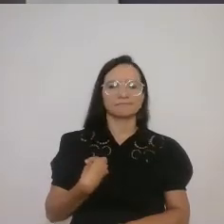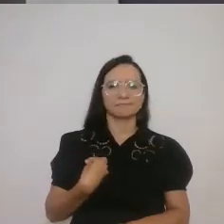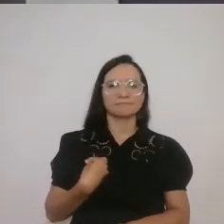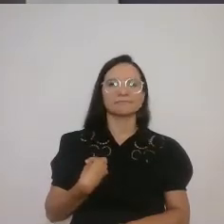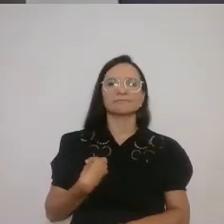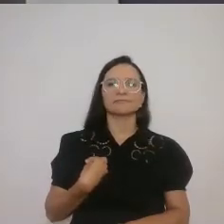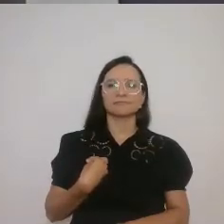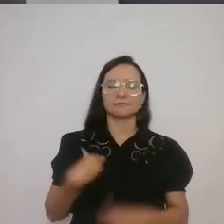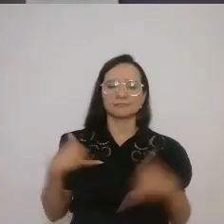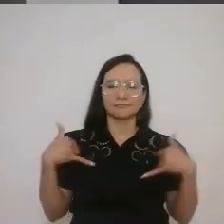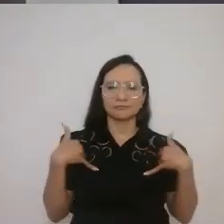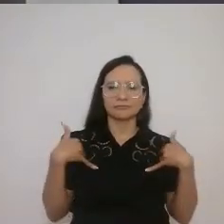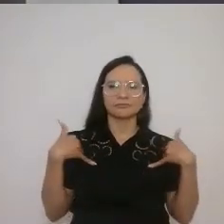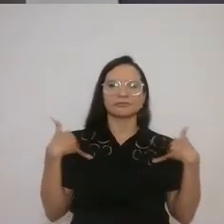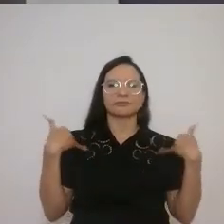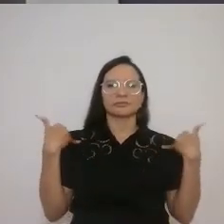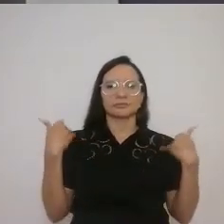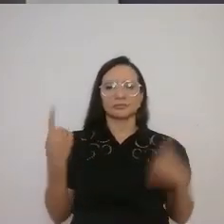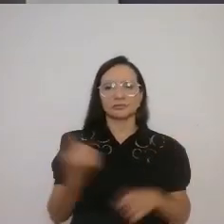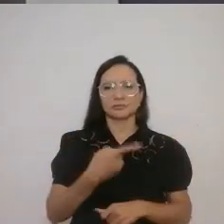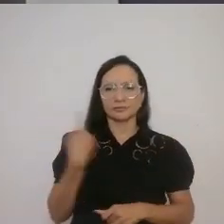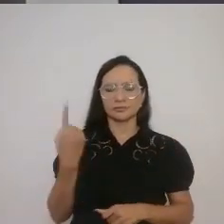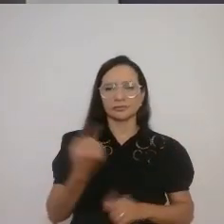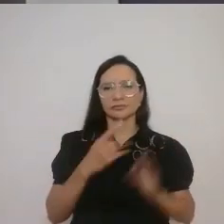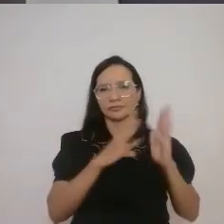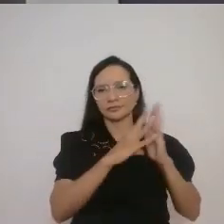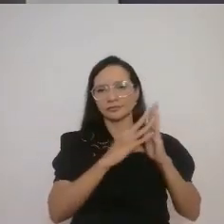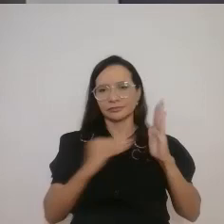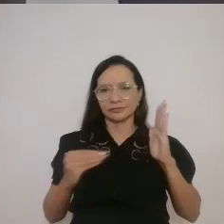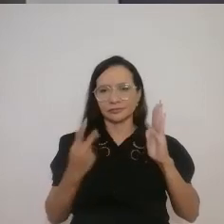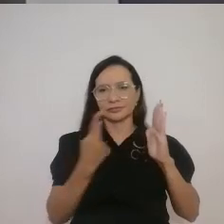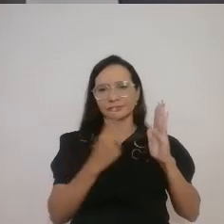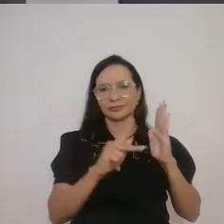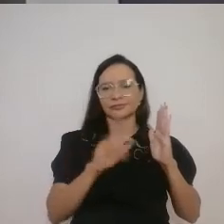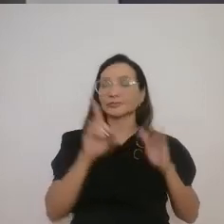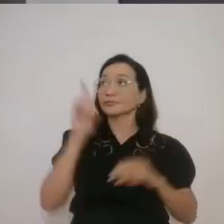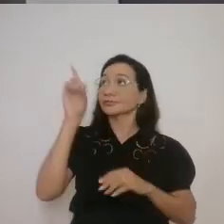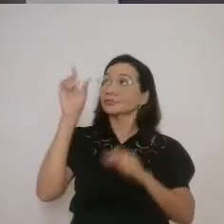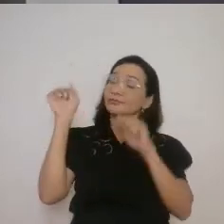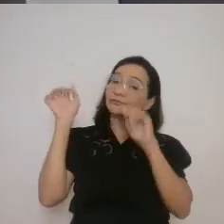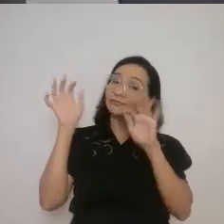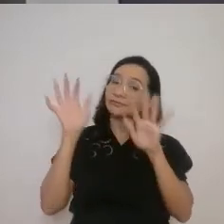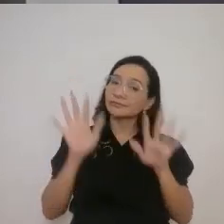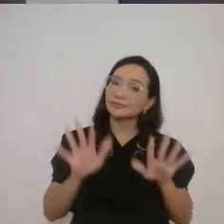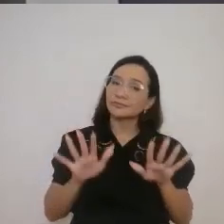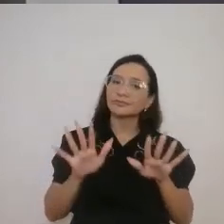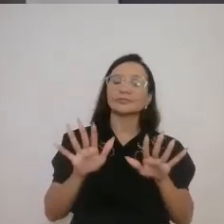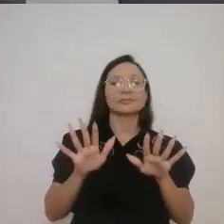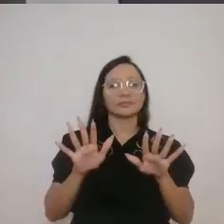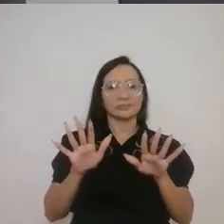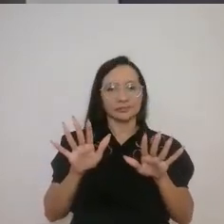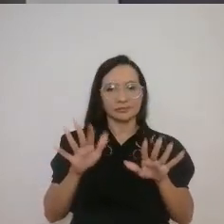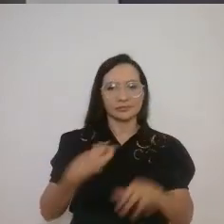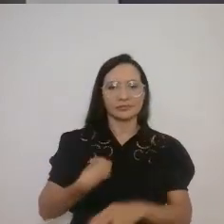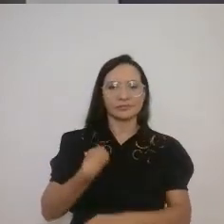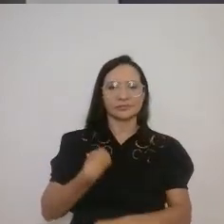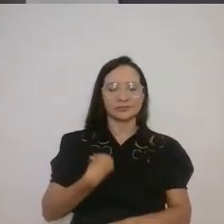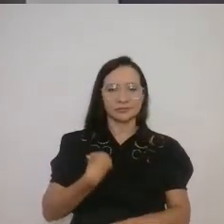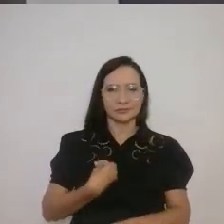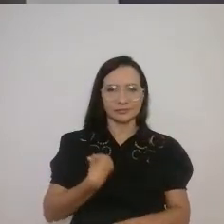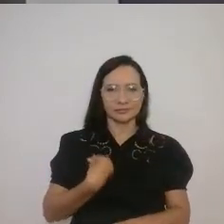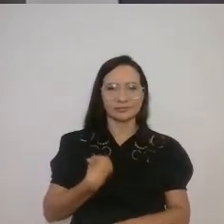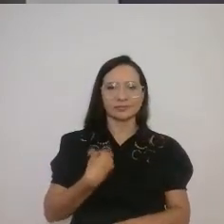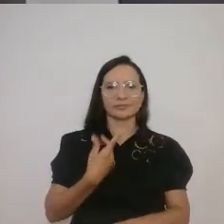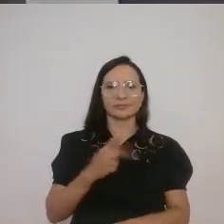honra de nos espelharmos nele. Que Deus continue com a sua boa mão sobre a vida do desembargador Deusdete,